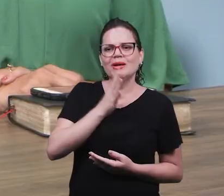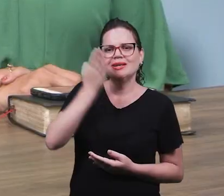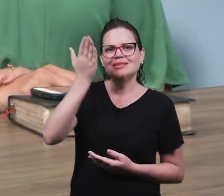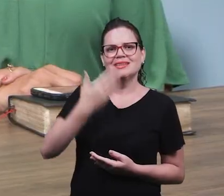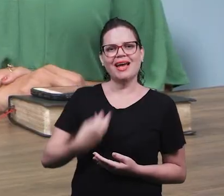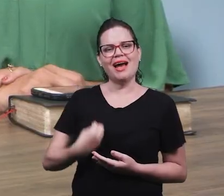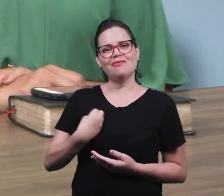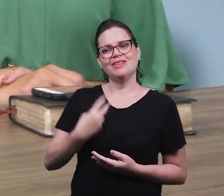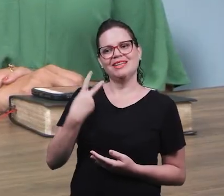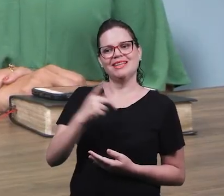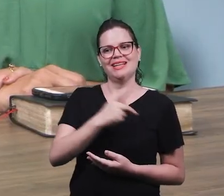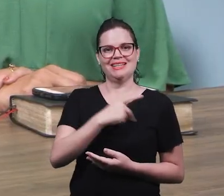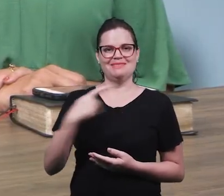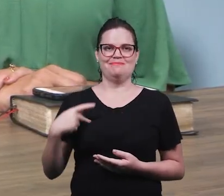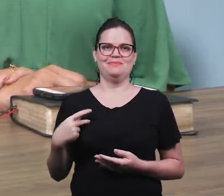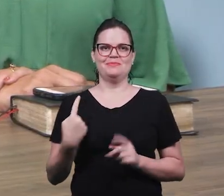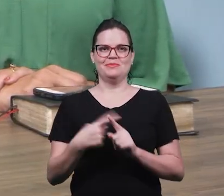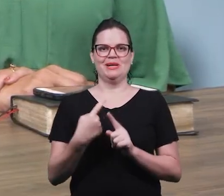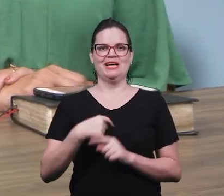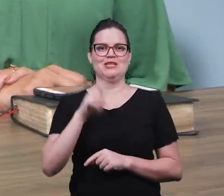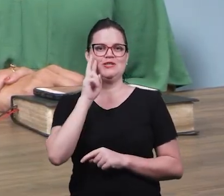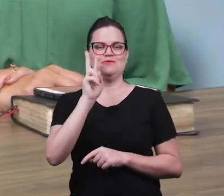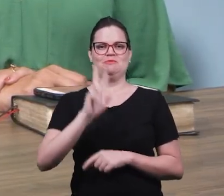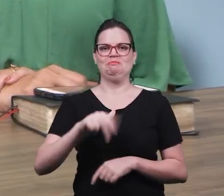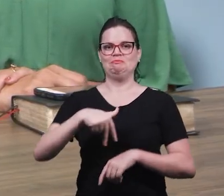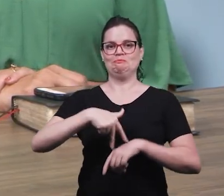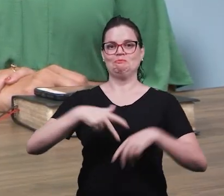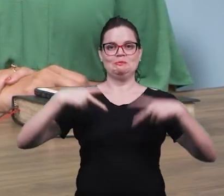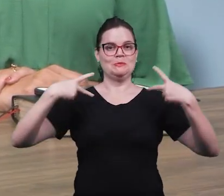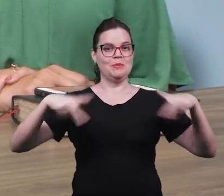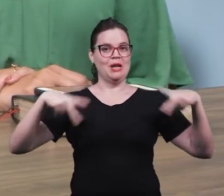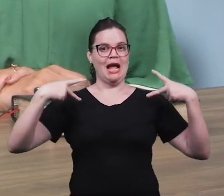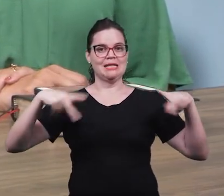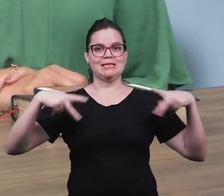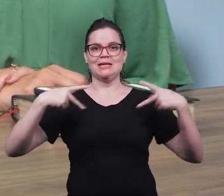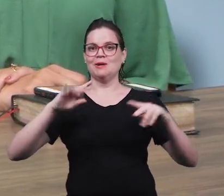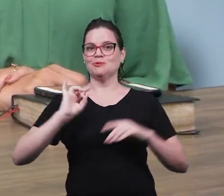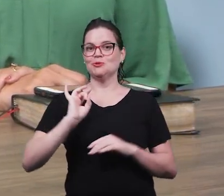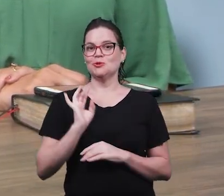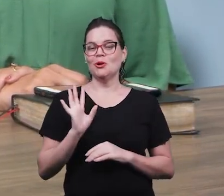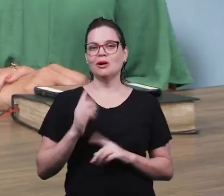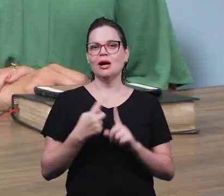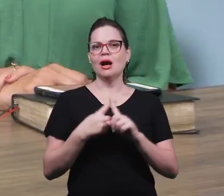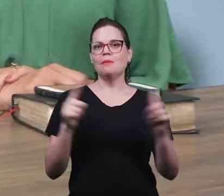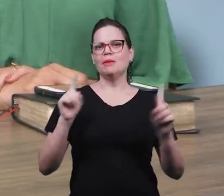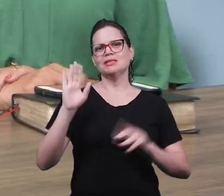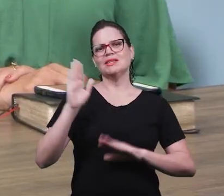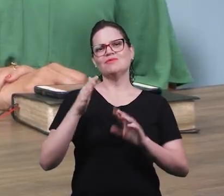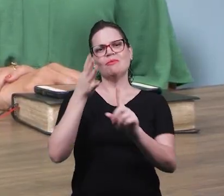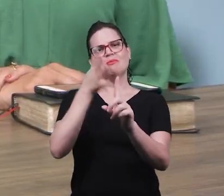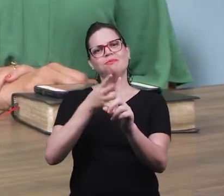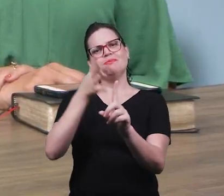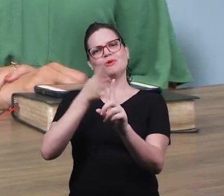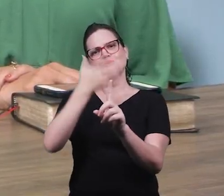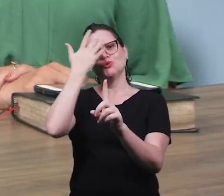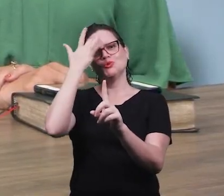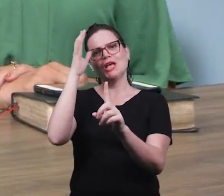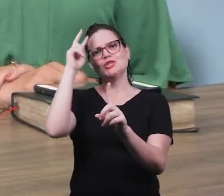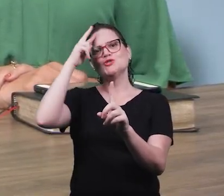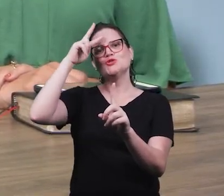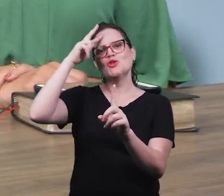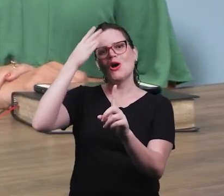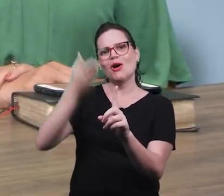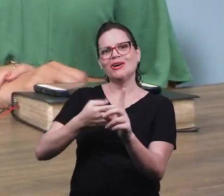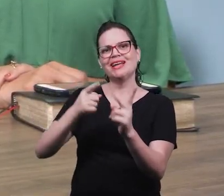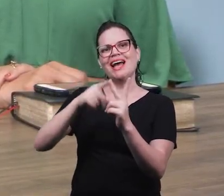pastores, porque nós sempre vemos aquele momento da pregação, mas a gente olha para eles, a gente não conhece a